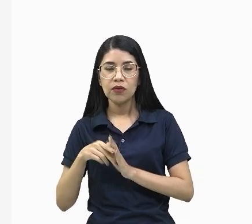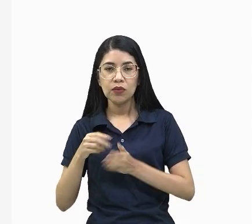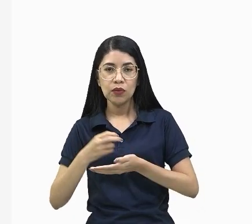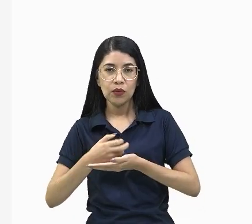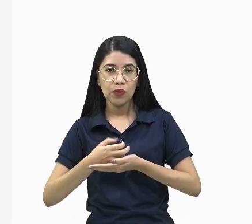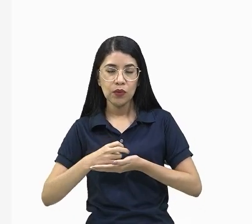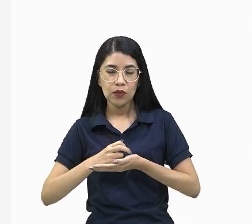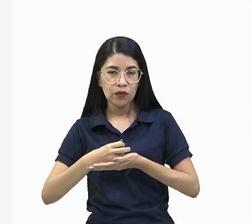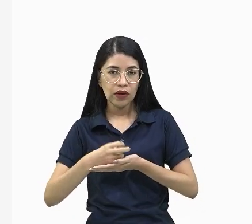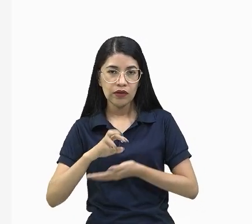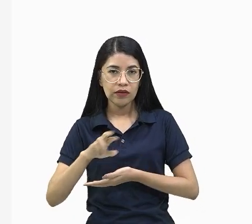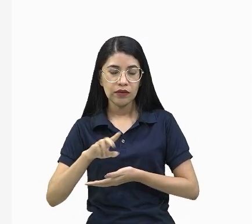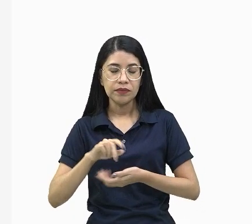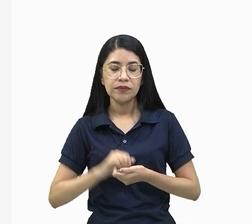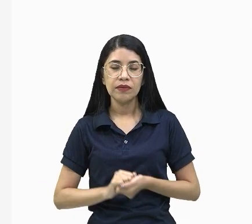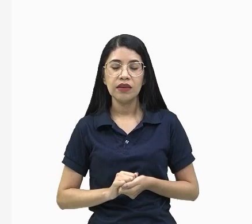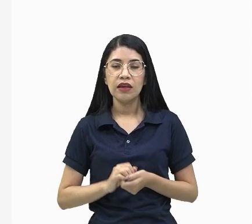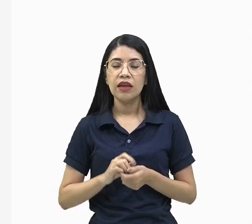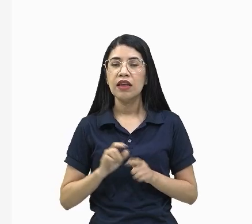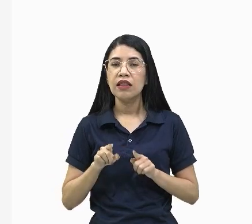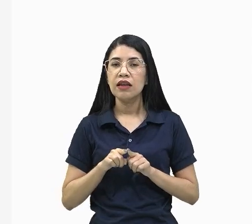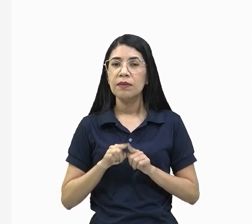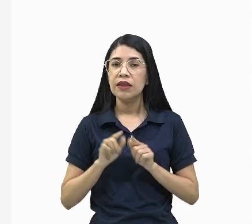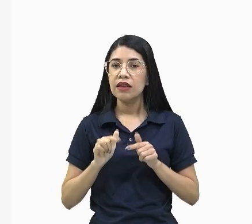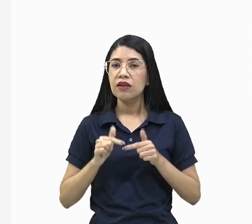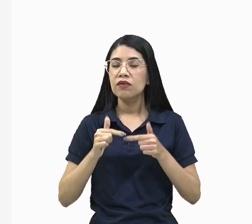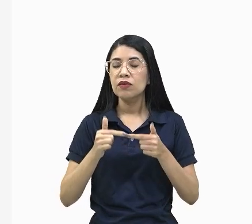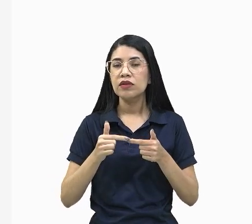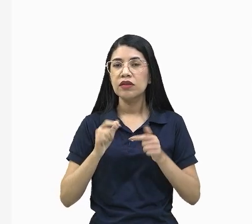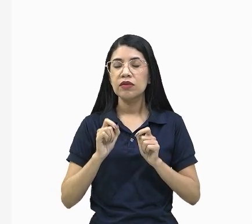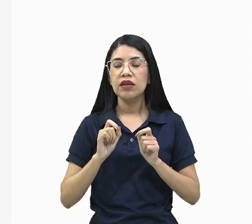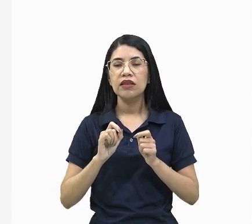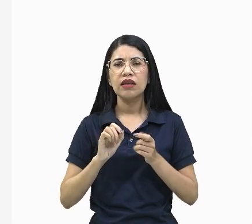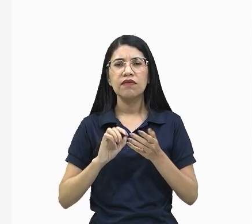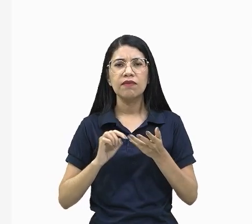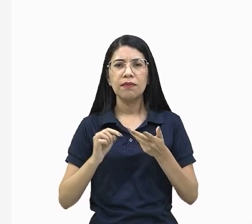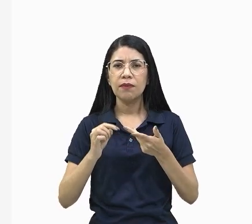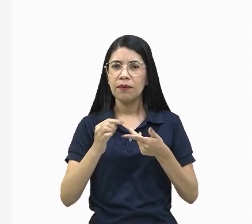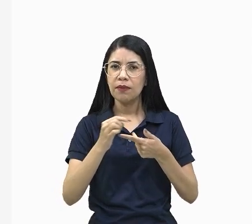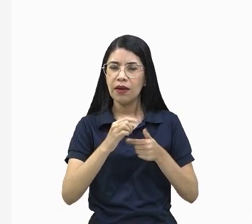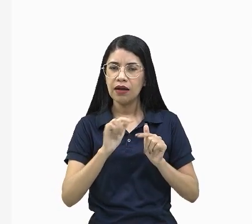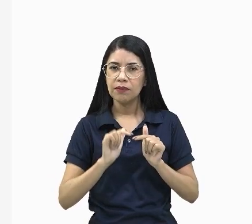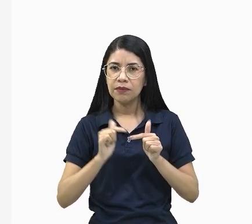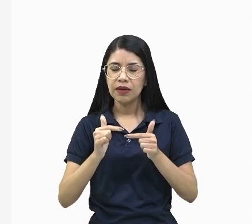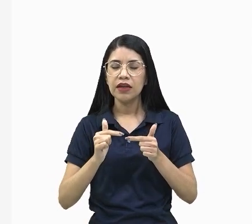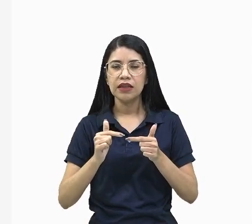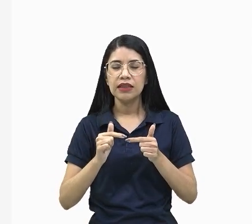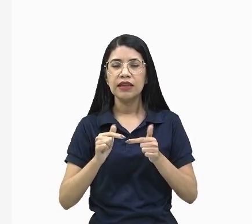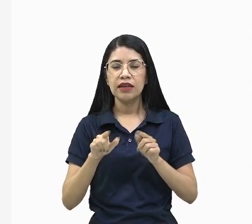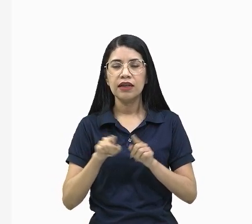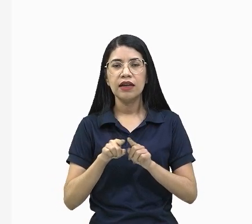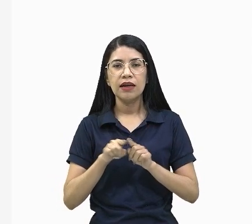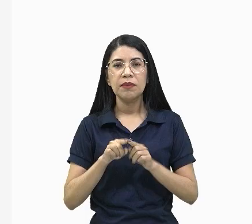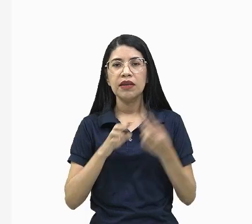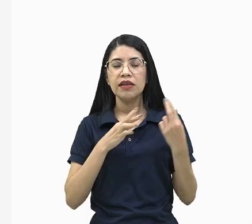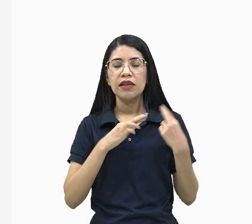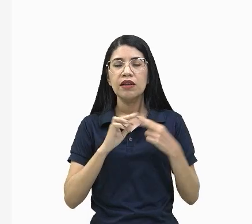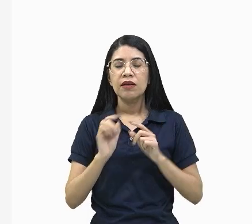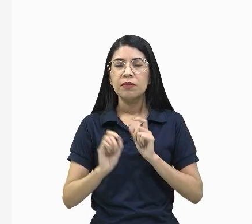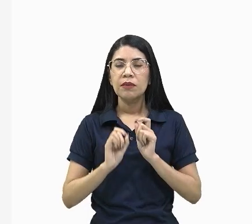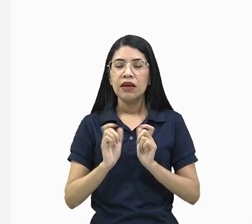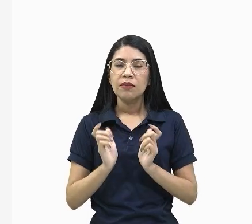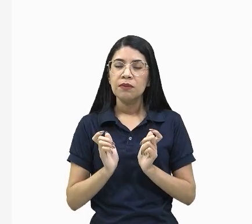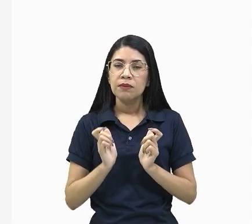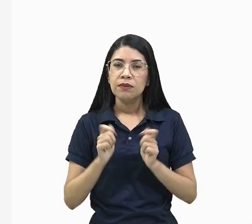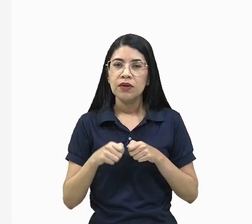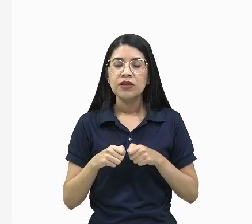a placenta, então, ela tem uma função, ela é multifuncional, exercendo diversas funções que vão